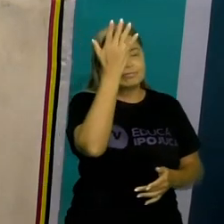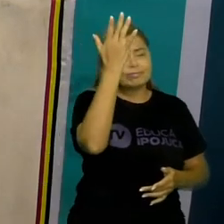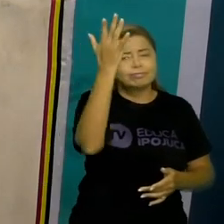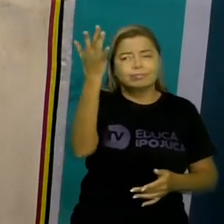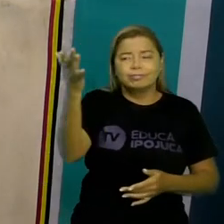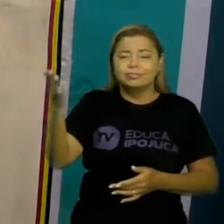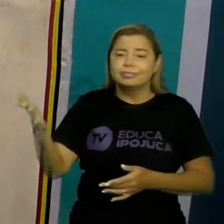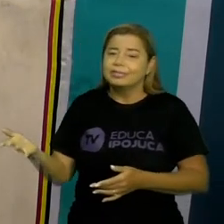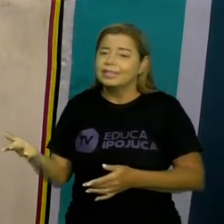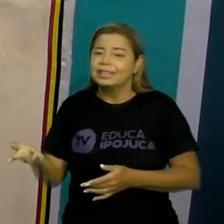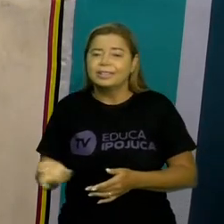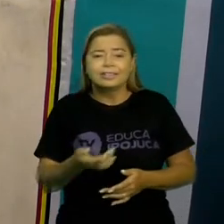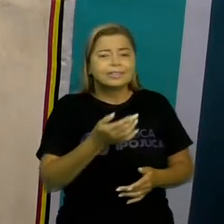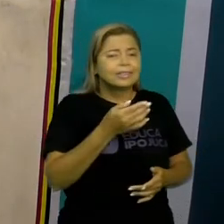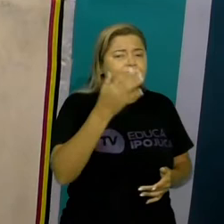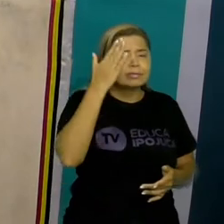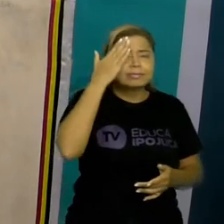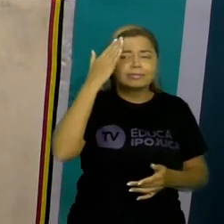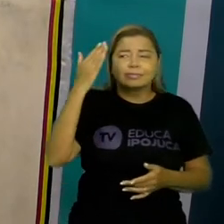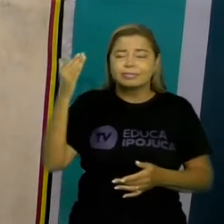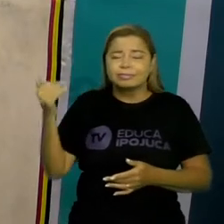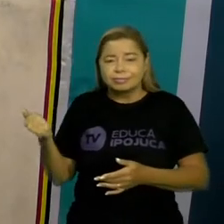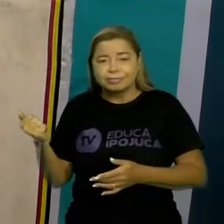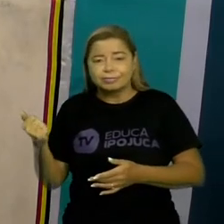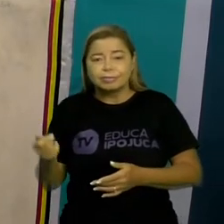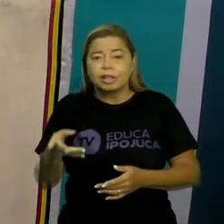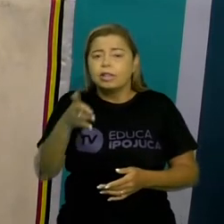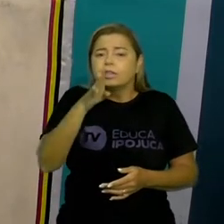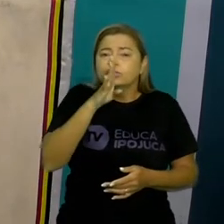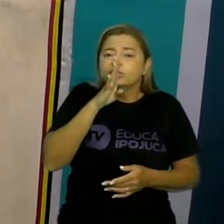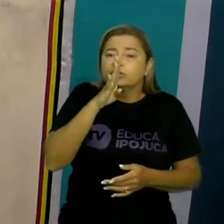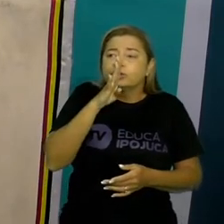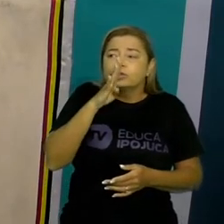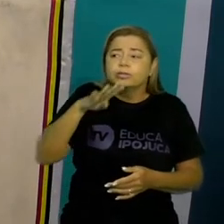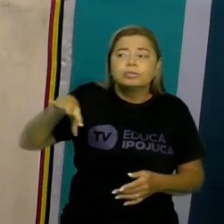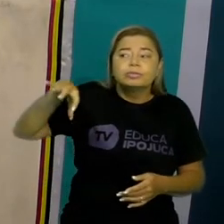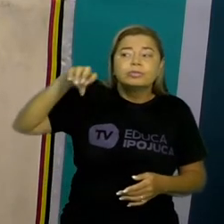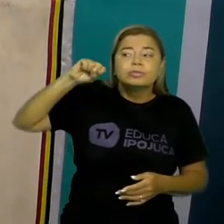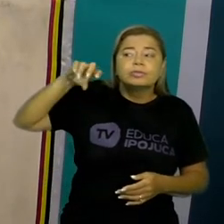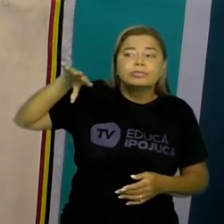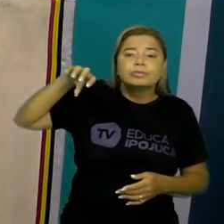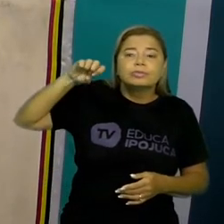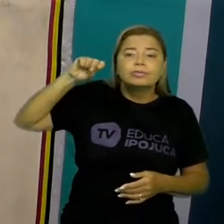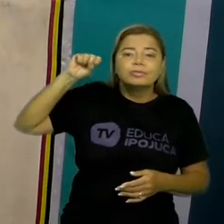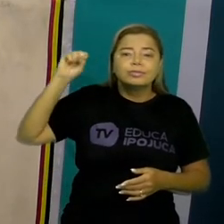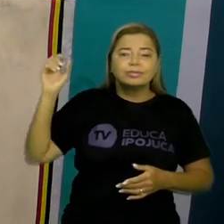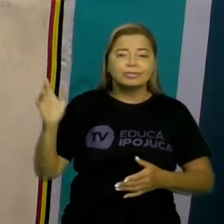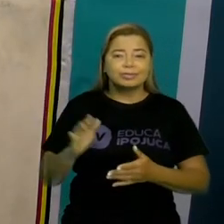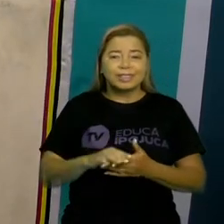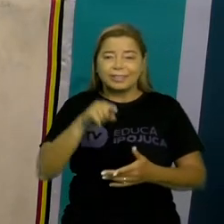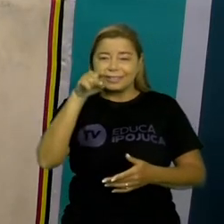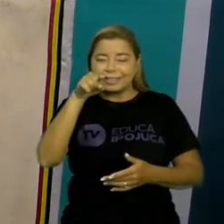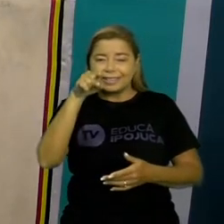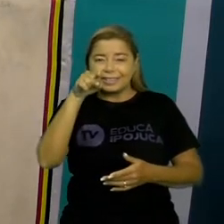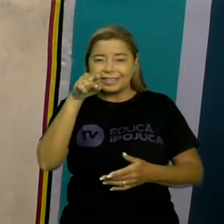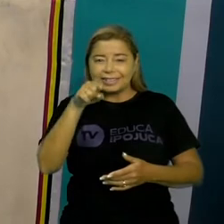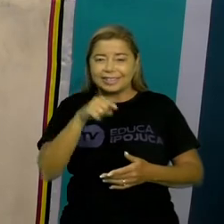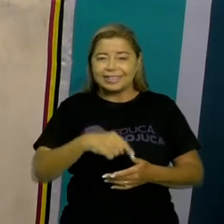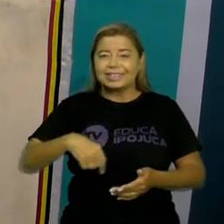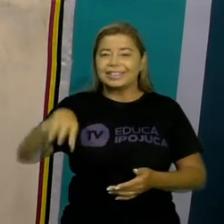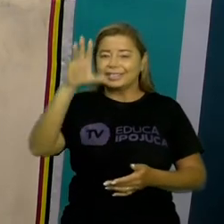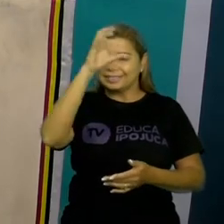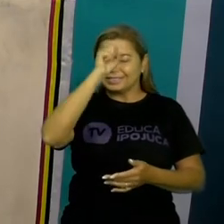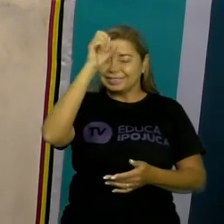fácil de dizer. Faz silêncio pra escutar. Que você